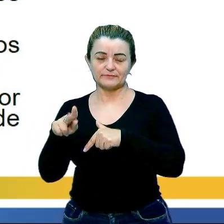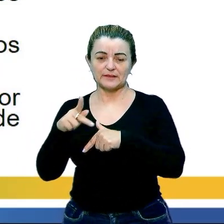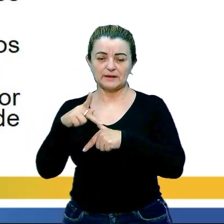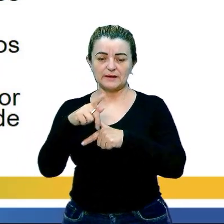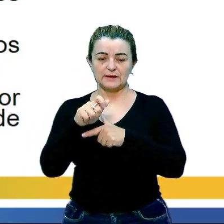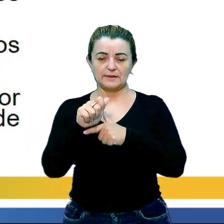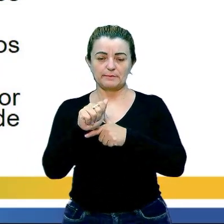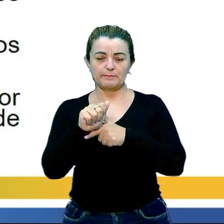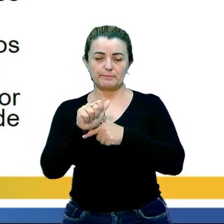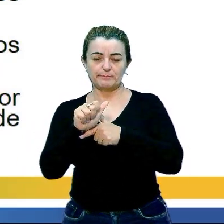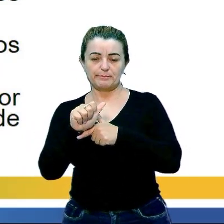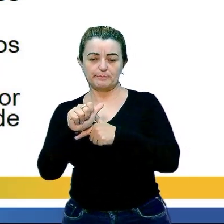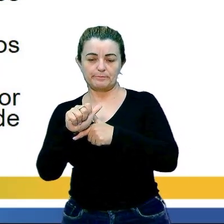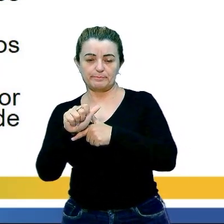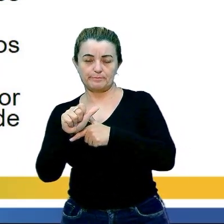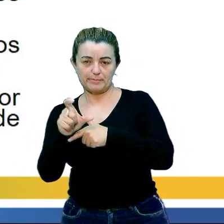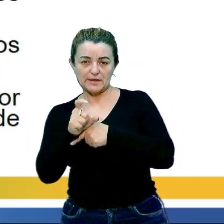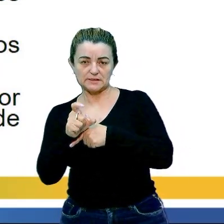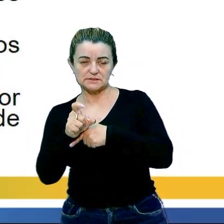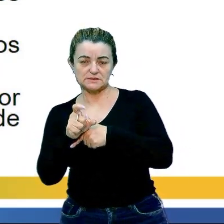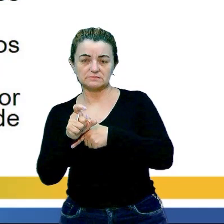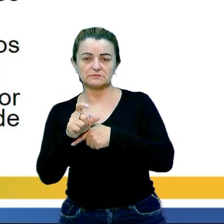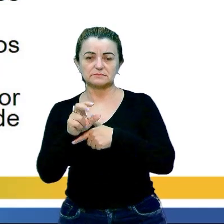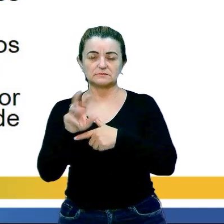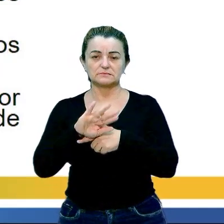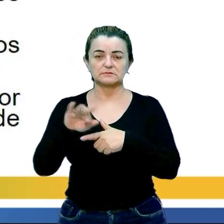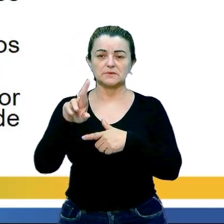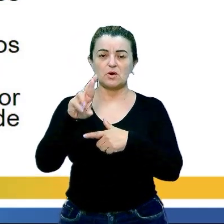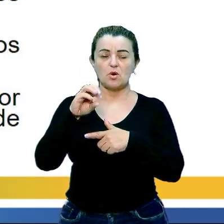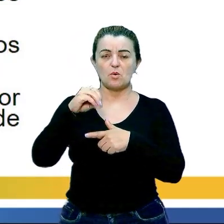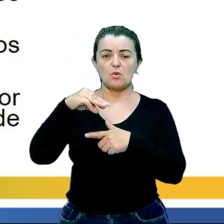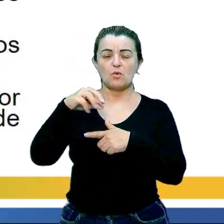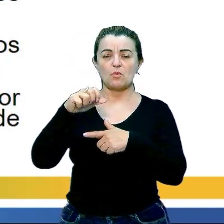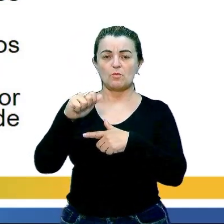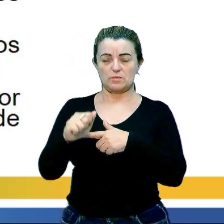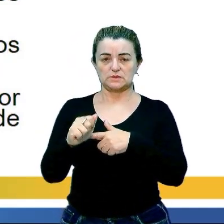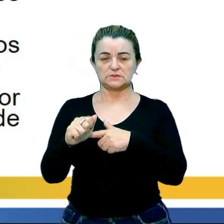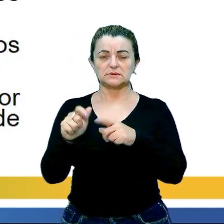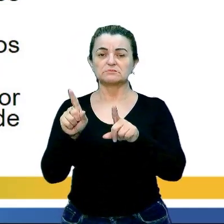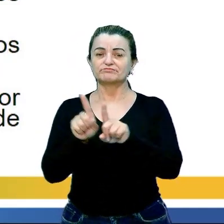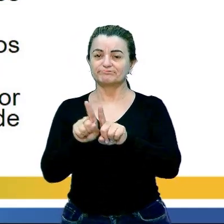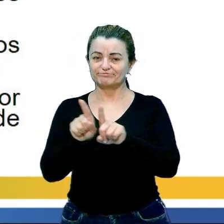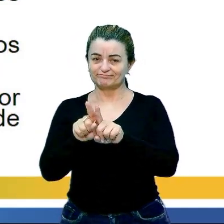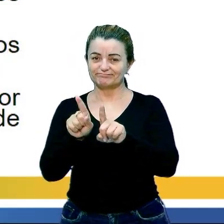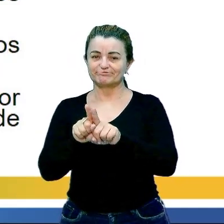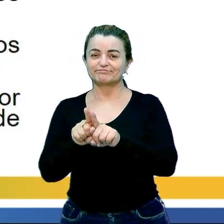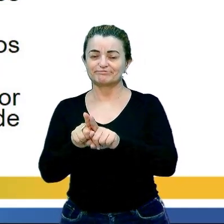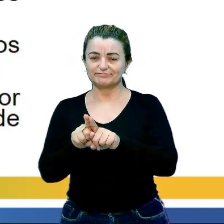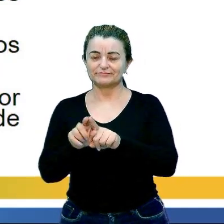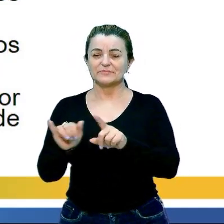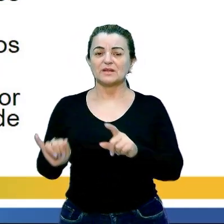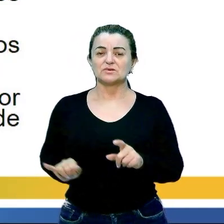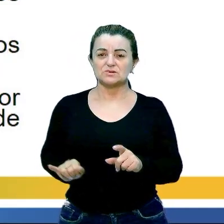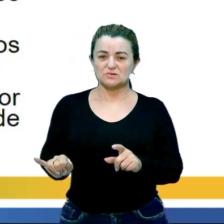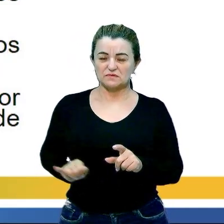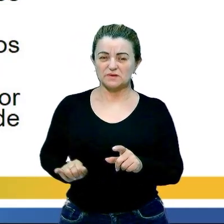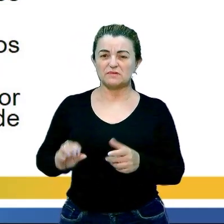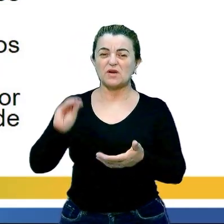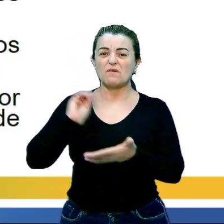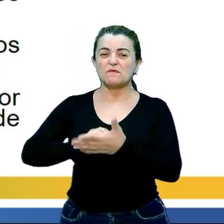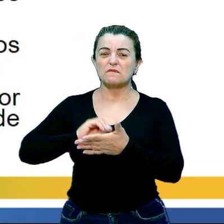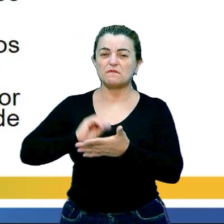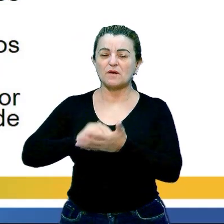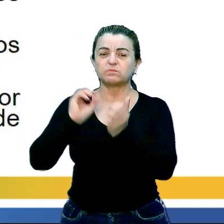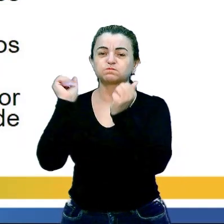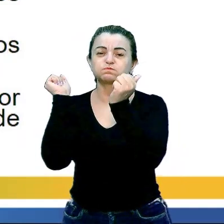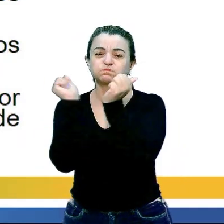Pax Romana, né, que era o cessar de conquistar novos territórios. Isso também ocorreu a escassez dos